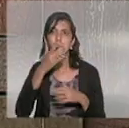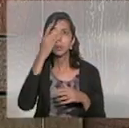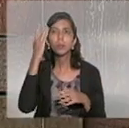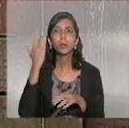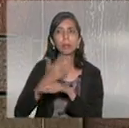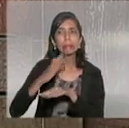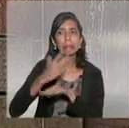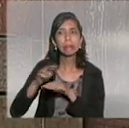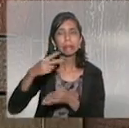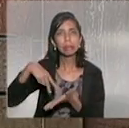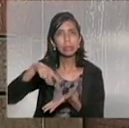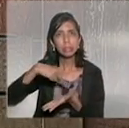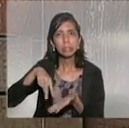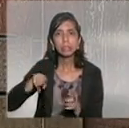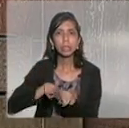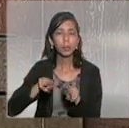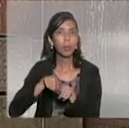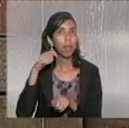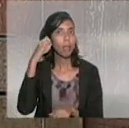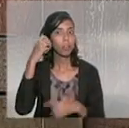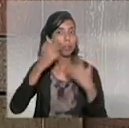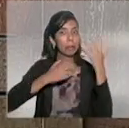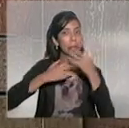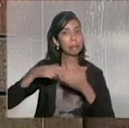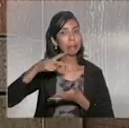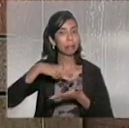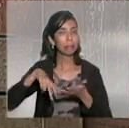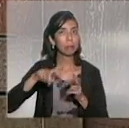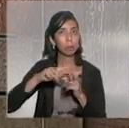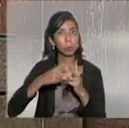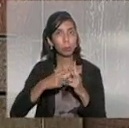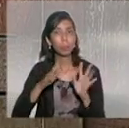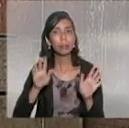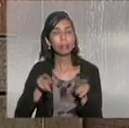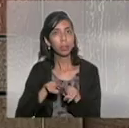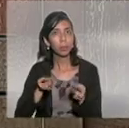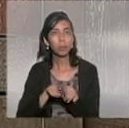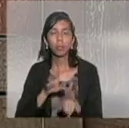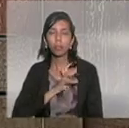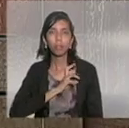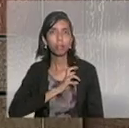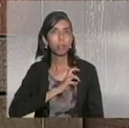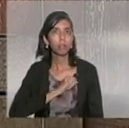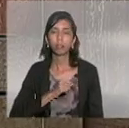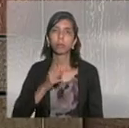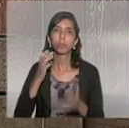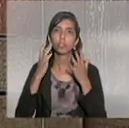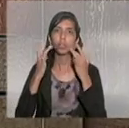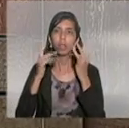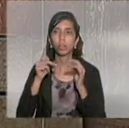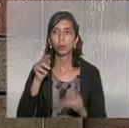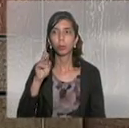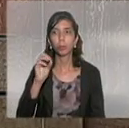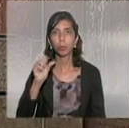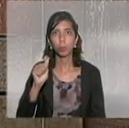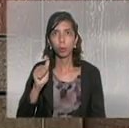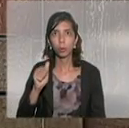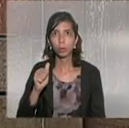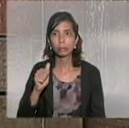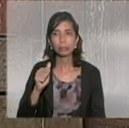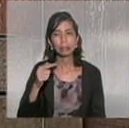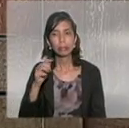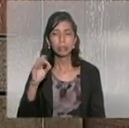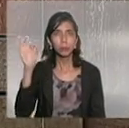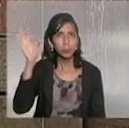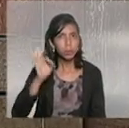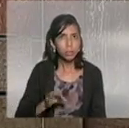com coreógrafo, você trabalha com os artistas que cantam e dançam, mas eu também adoro teatro de prosa. Eu fiz, assim, 60% das peças que eu fiz na